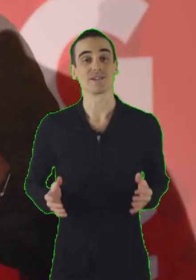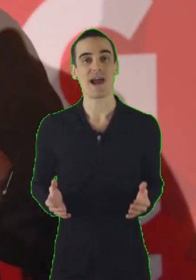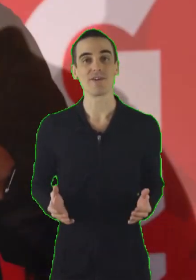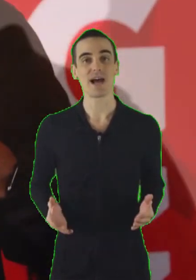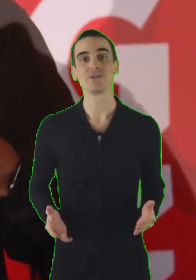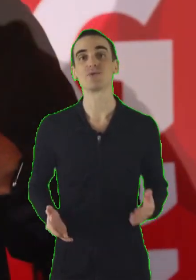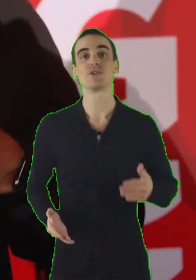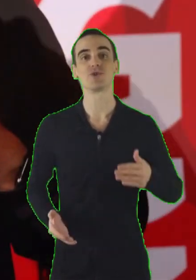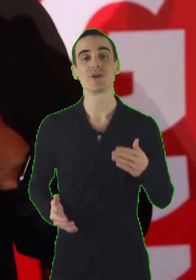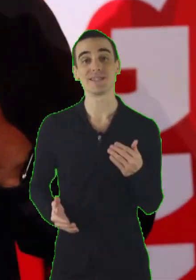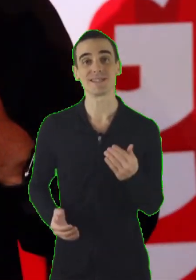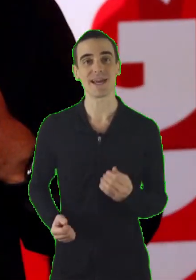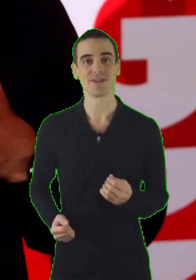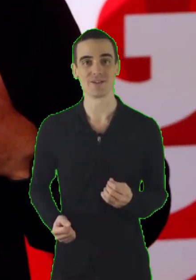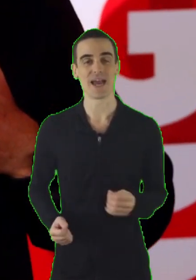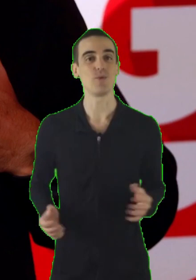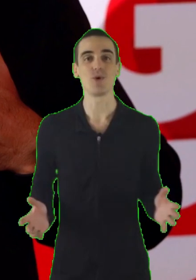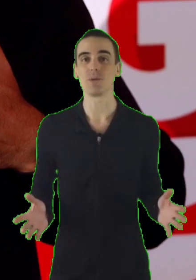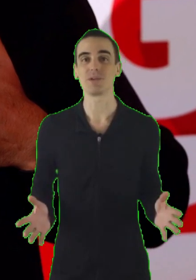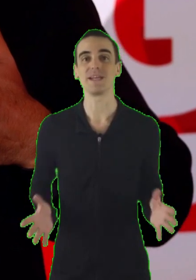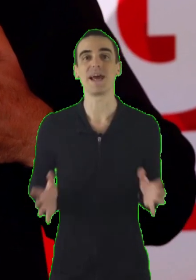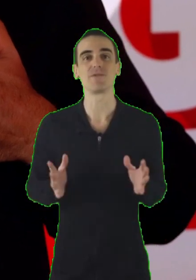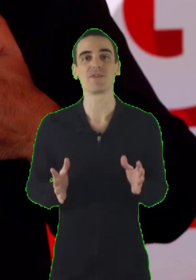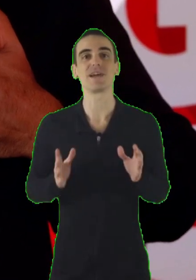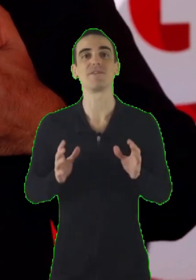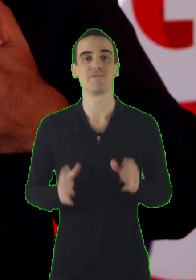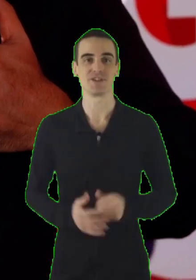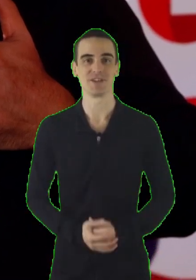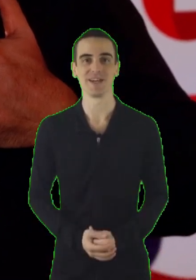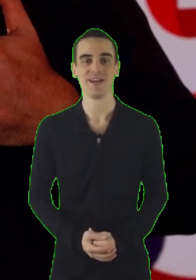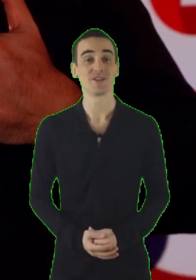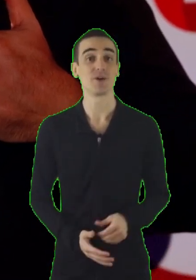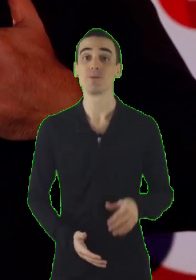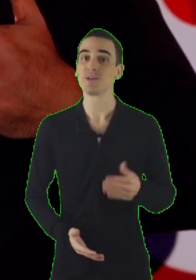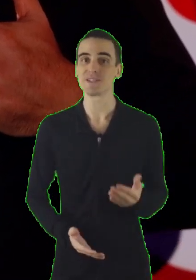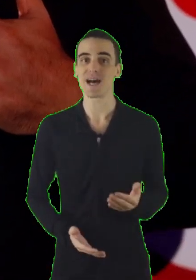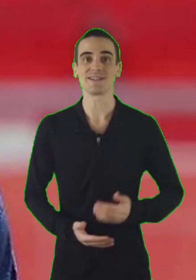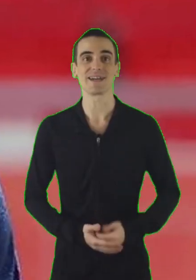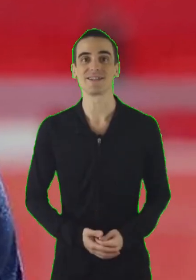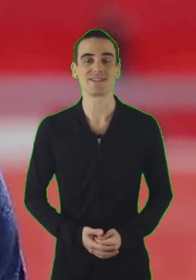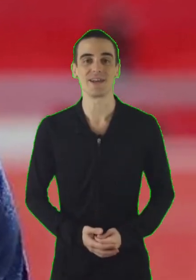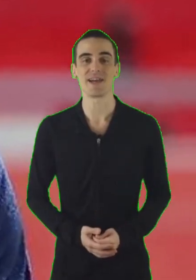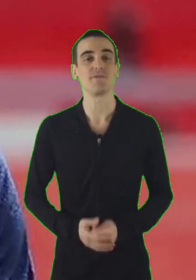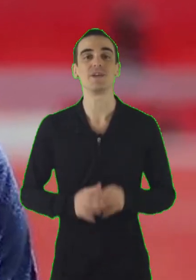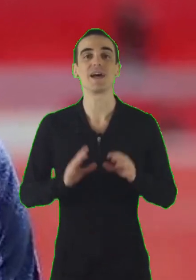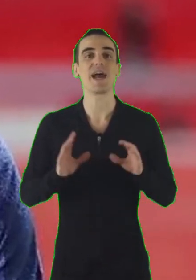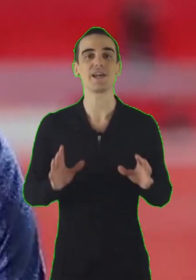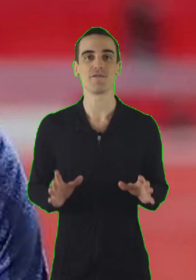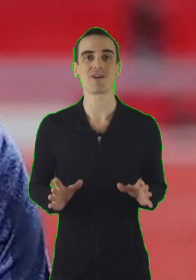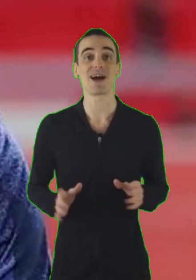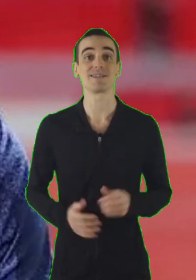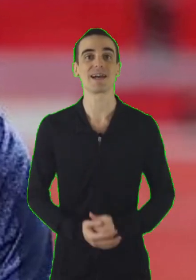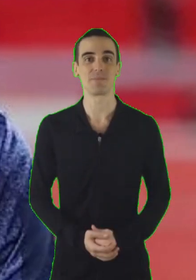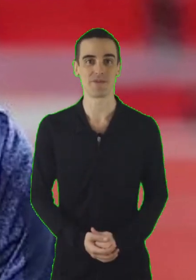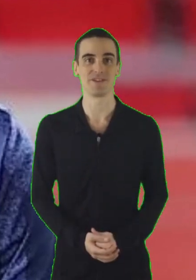de Munique. Atualmente, estava defendendo Lyon, da França. Estamos falando do zagueiro alemão Boateng.